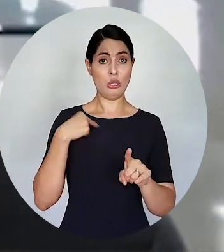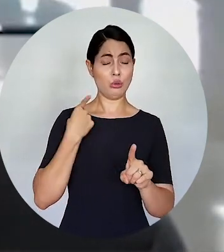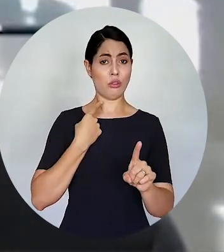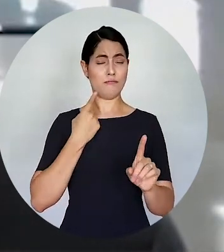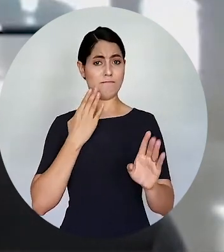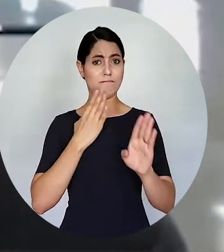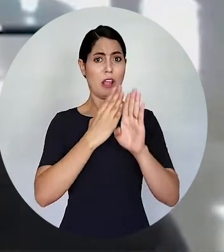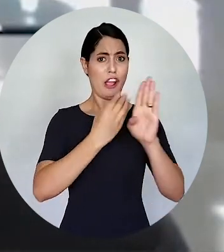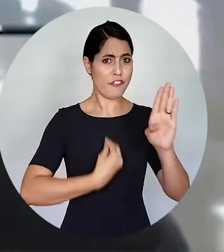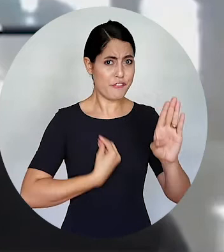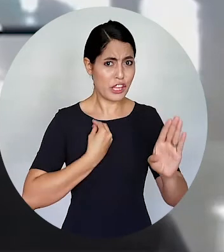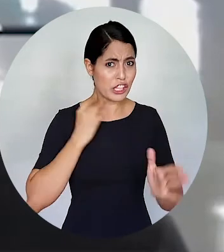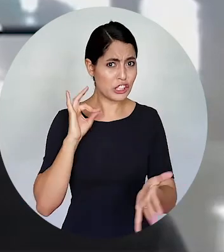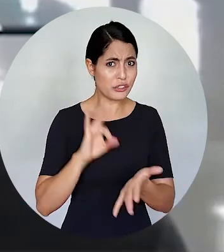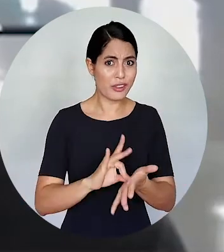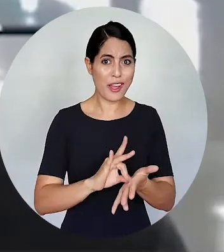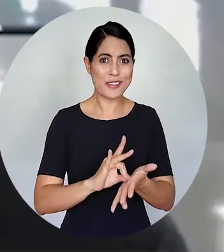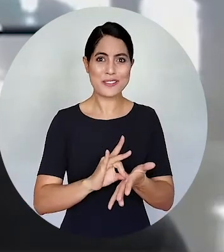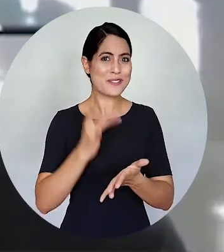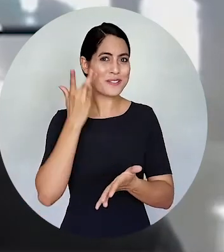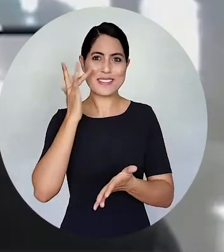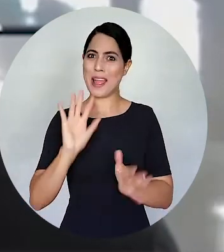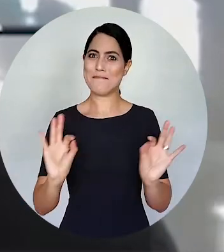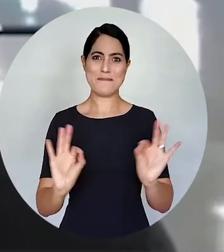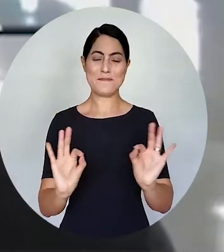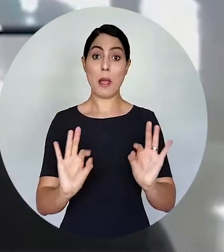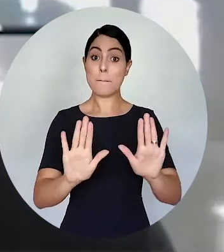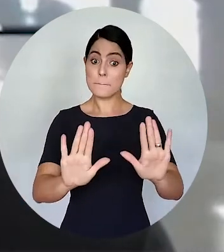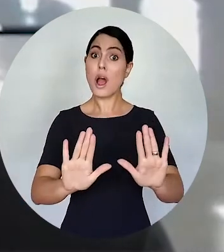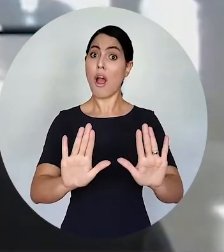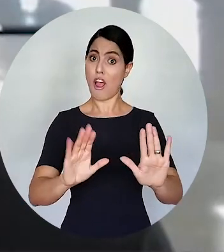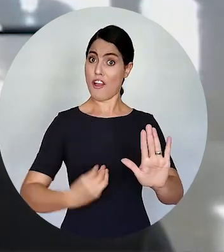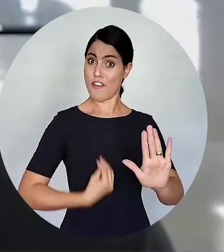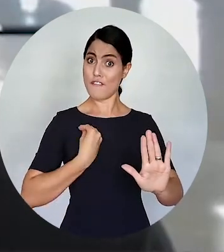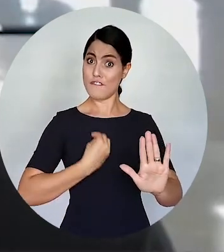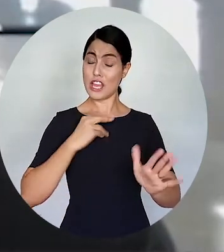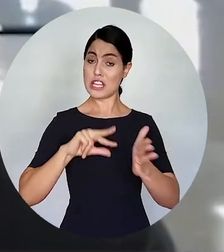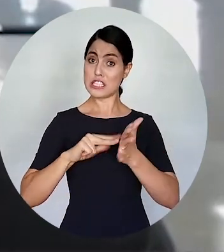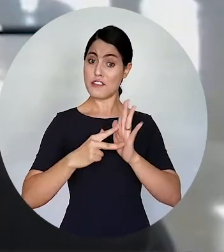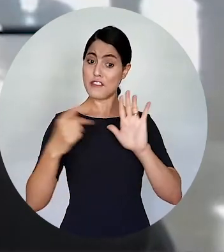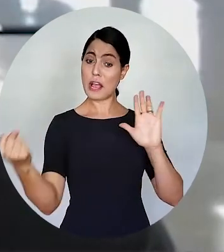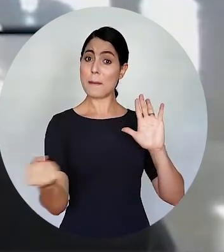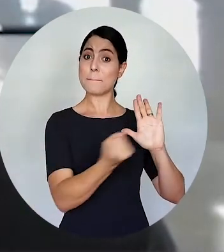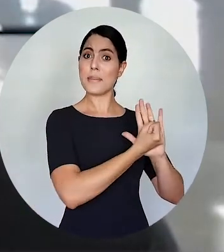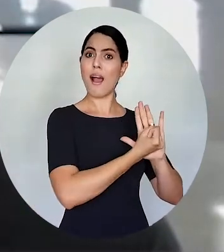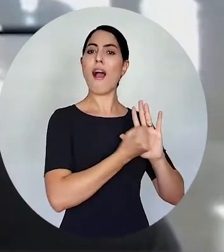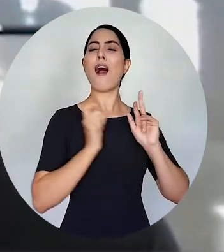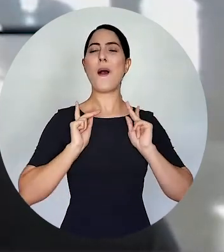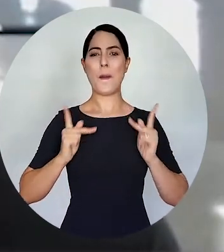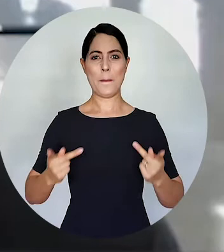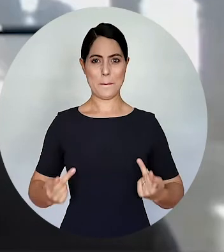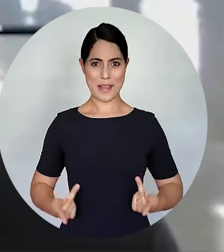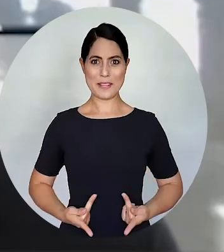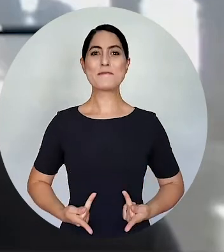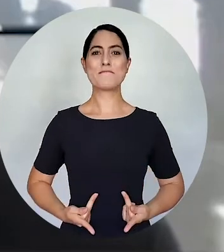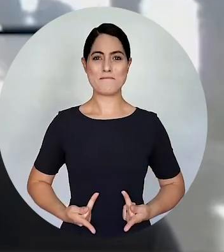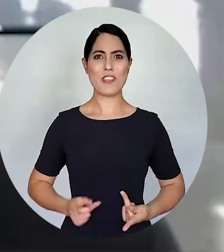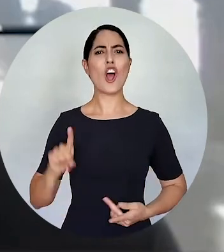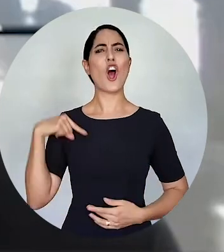face, que não nos é revelada, é a marca do humano, é o aviso